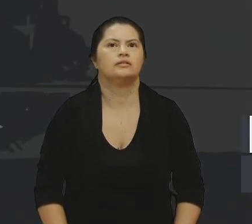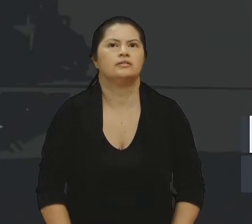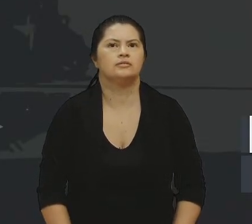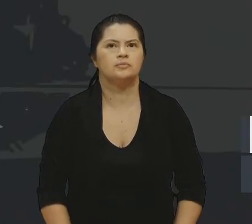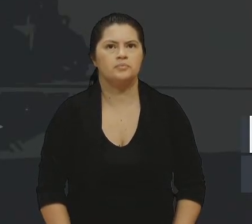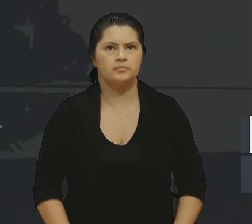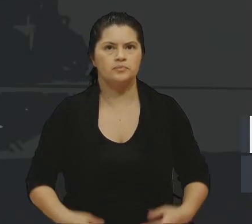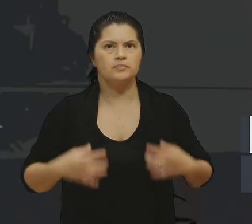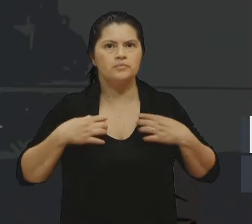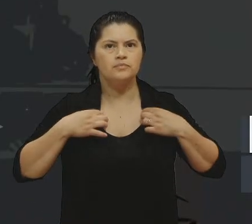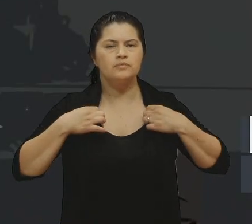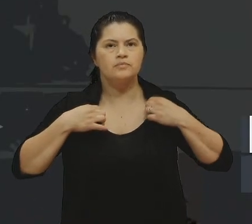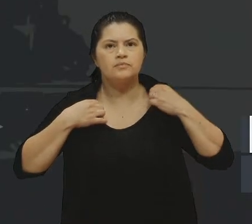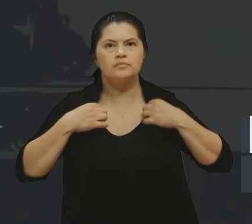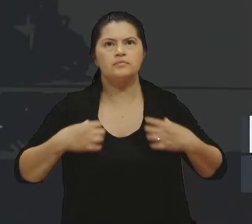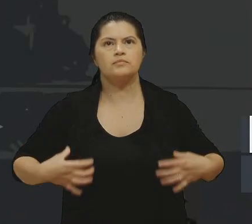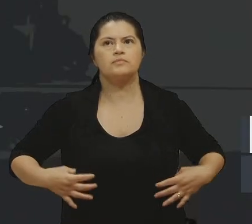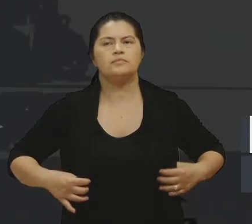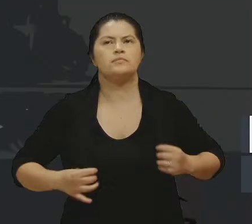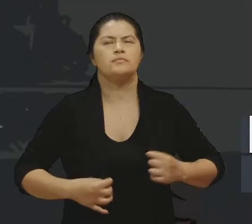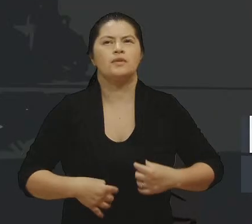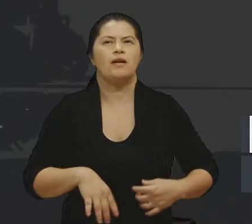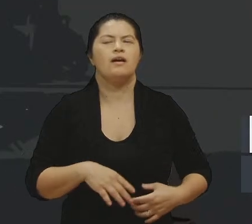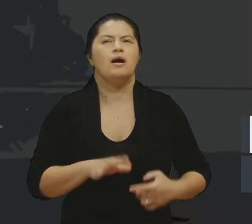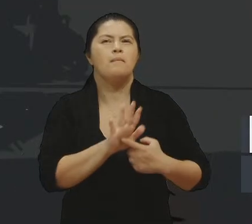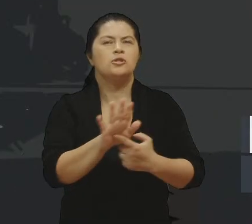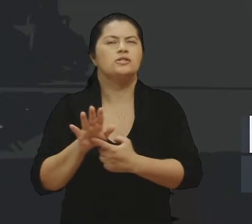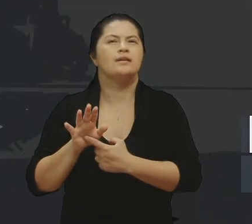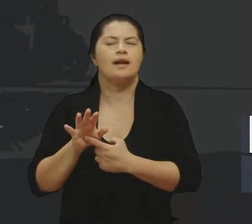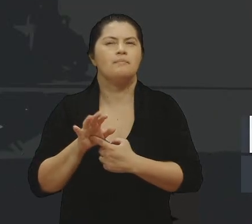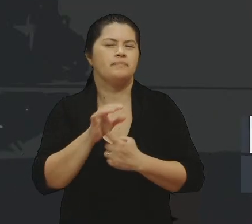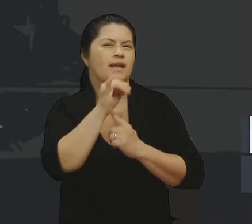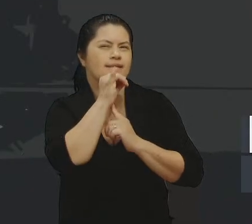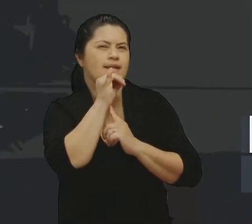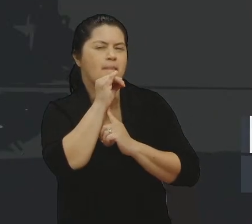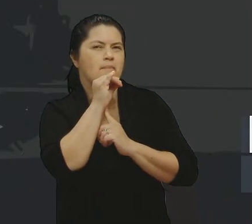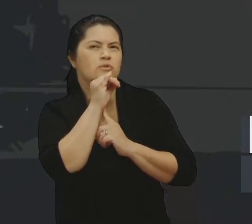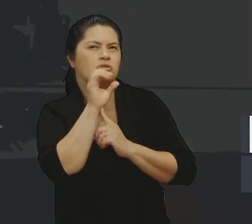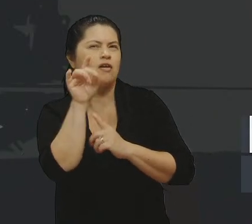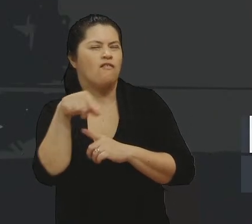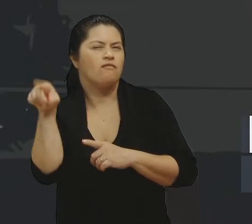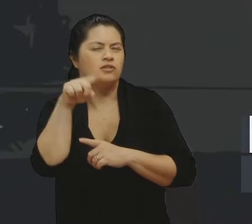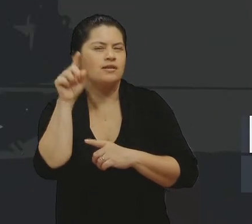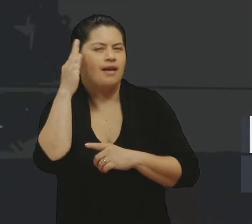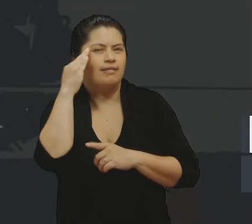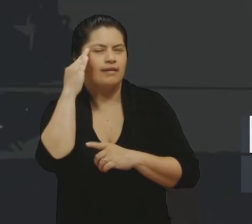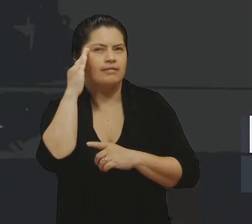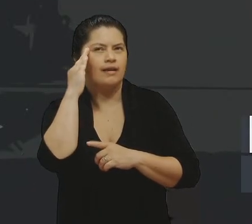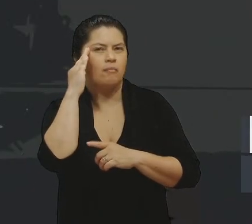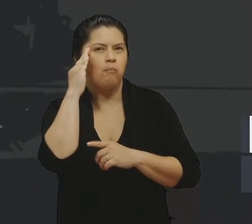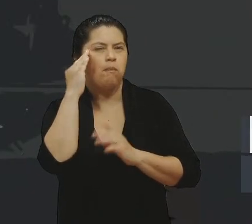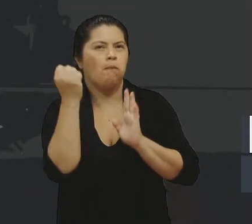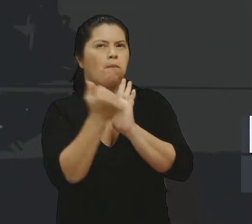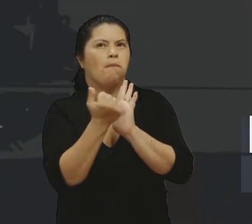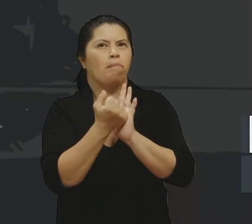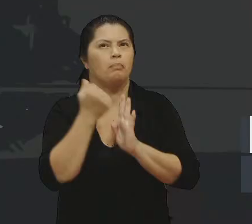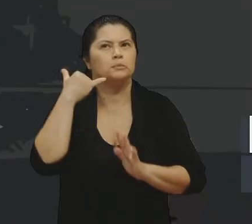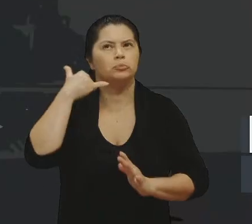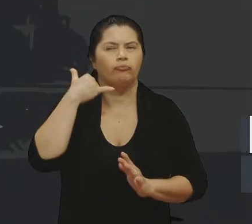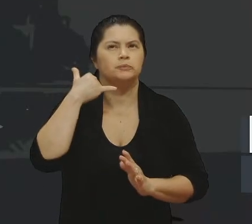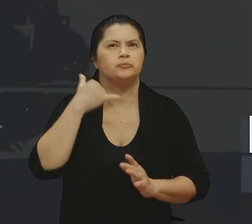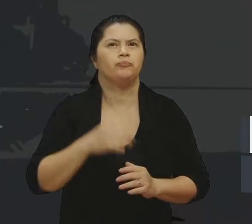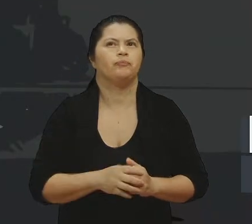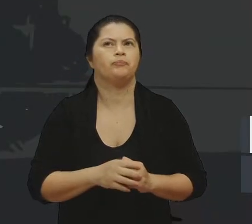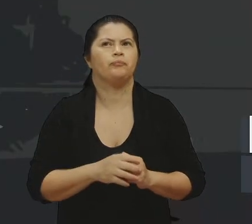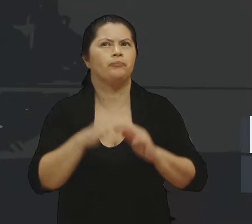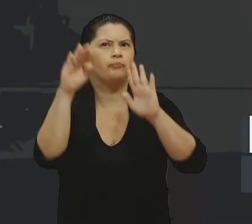Na próxima tela eu vou trazer para vocês o exemplo de marcas de celulares, só para vocês entenderem como que as marcas se posicionam em cada uma dessas categorias.